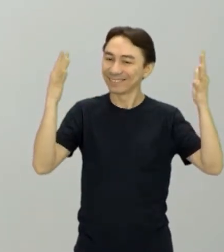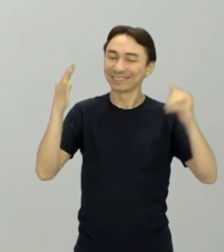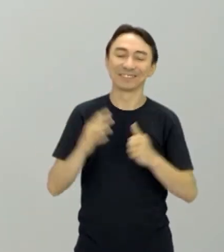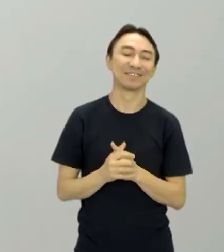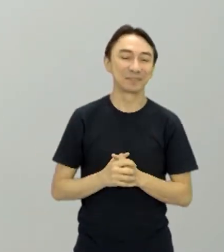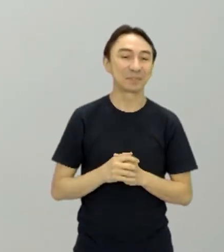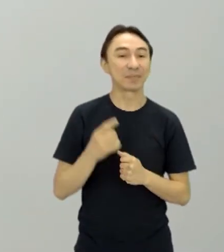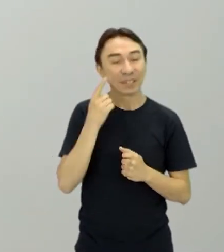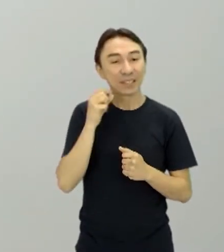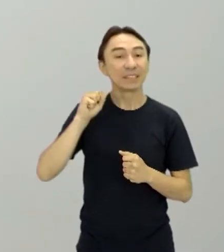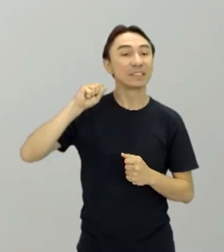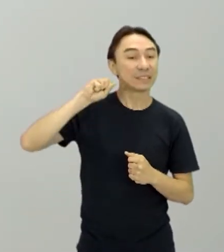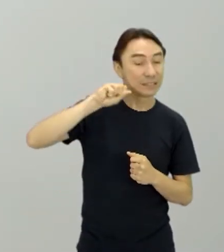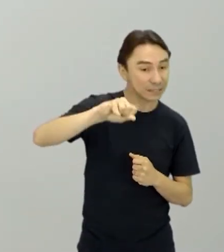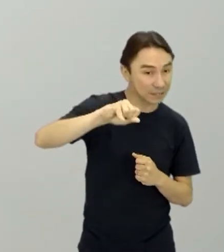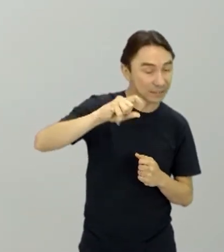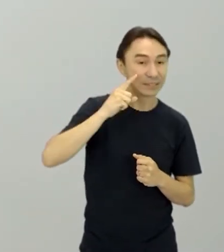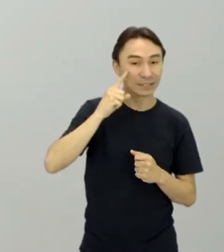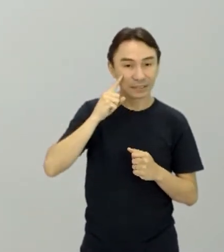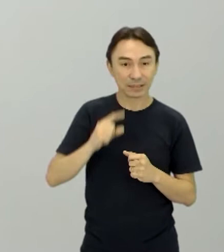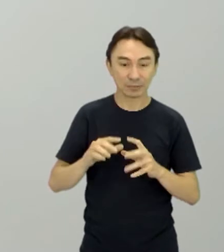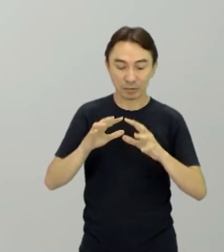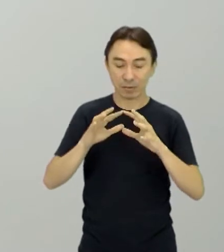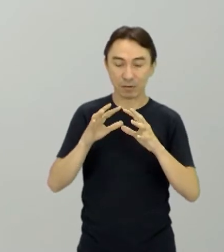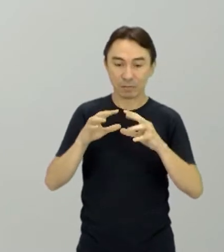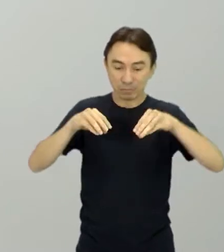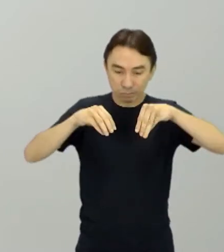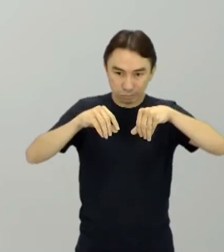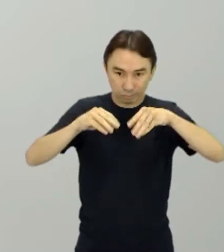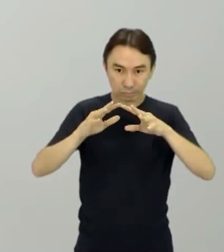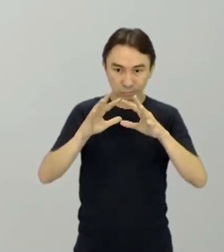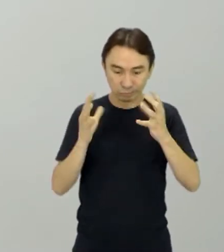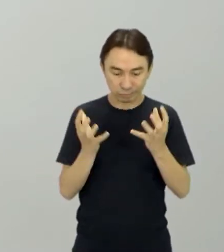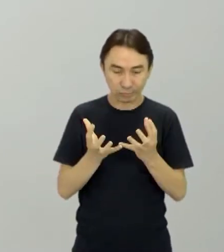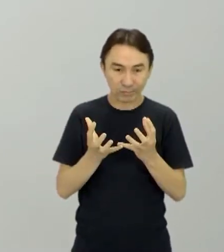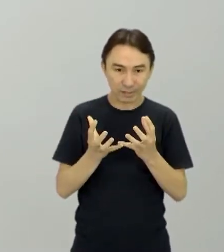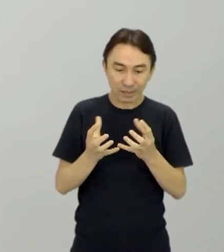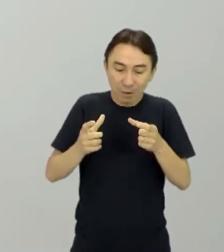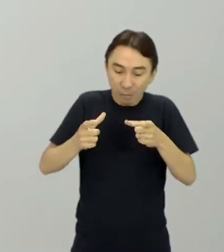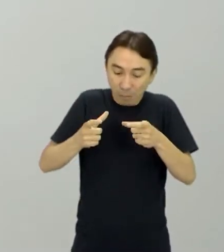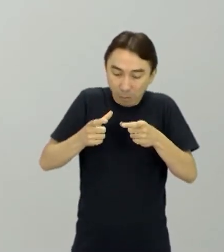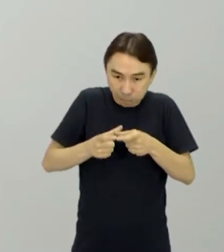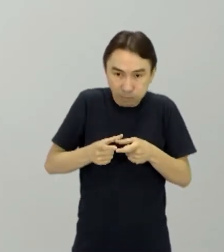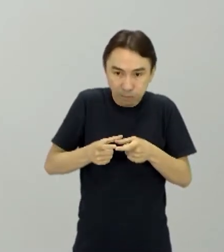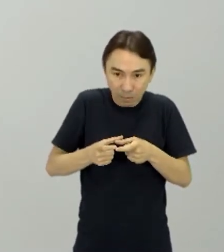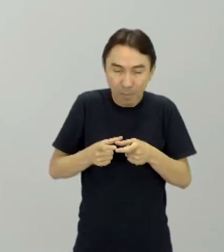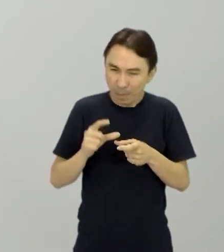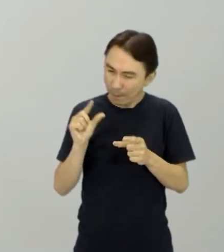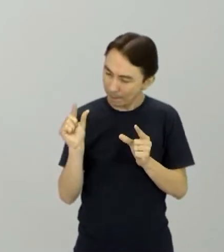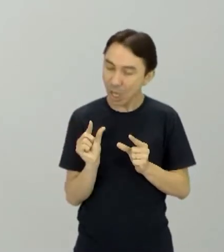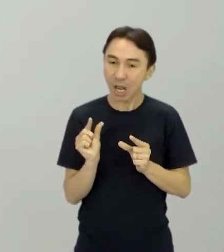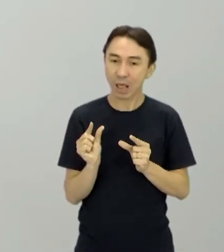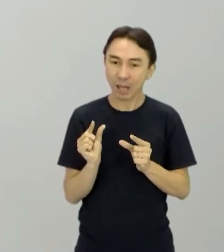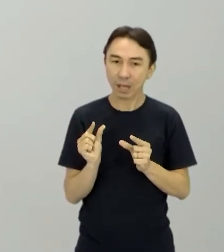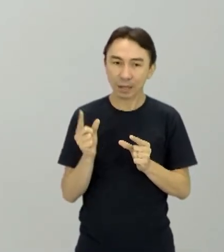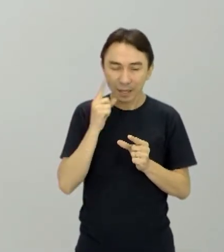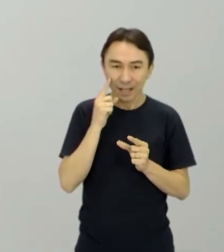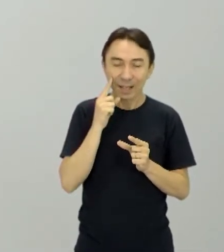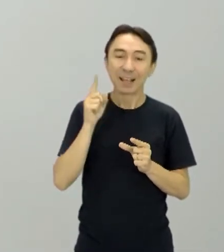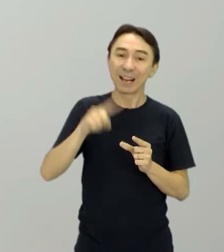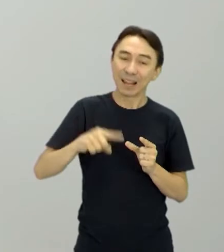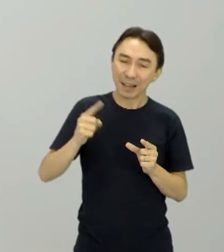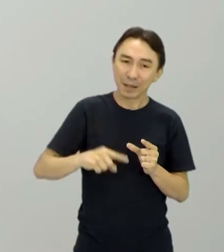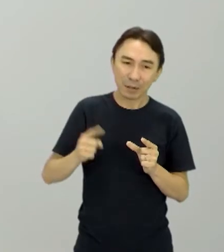Terra fosse do tamanho dessa bolinha de isopor, ela seria muito mais